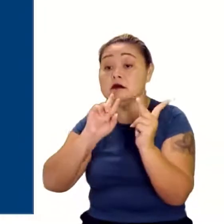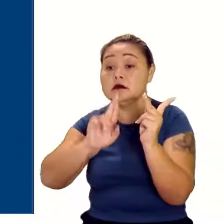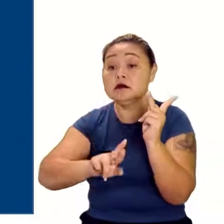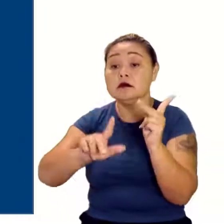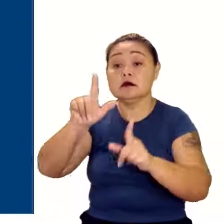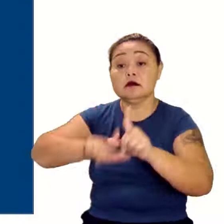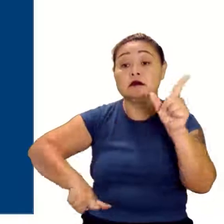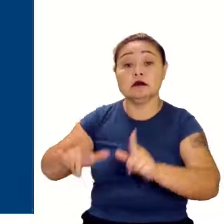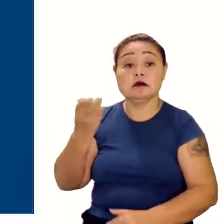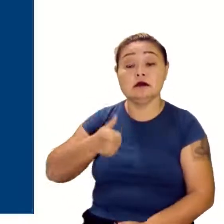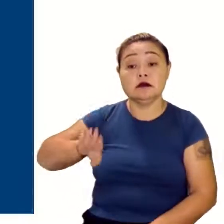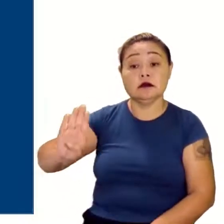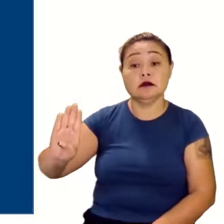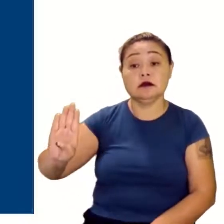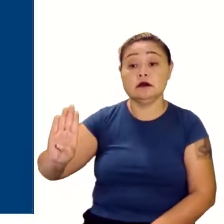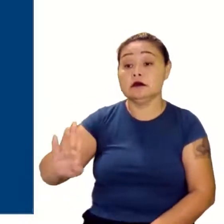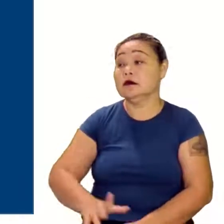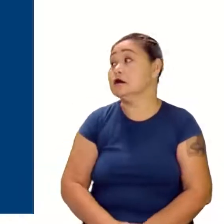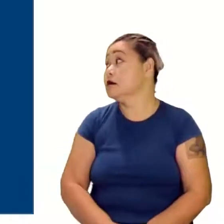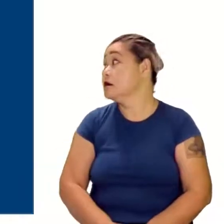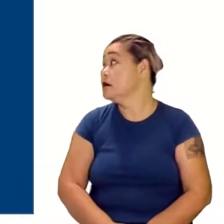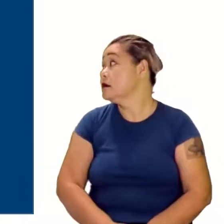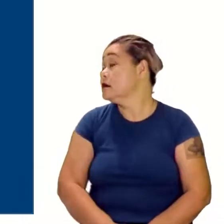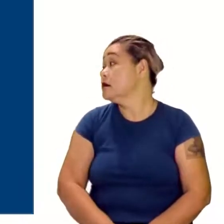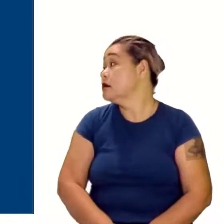resposta correta é a letra B.